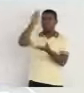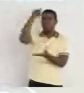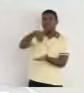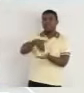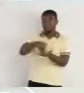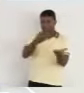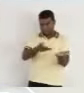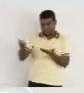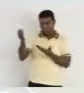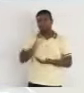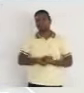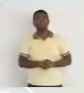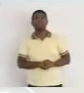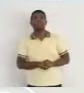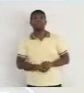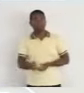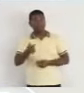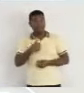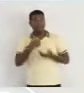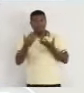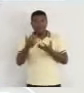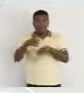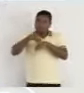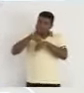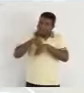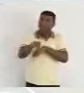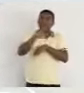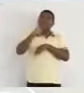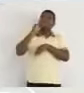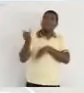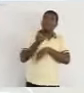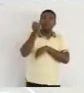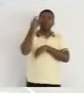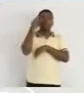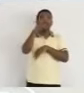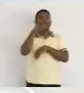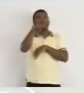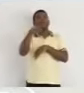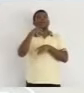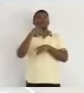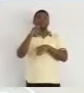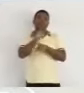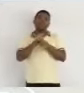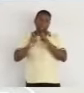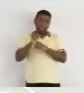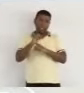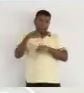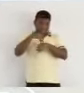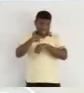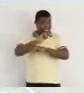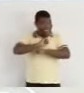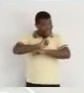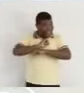Eu gostaria aqui de deixar uma mensagem muito clara para a sociedade. É o momento